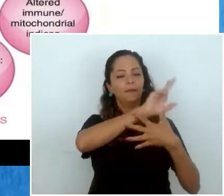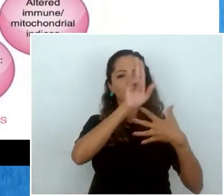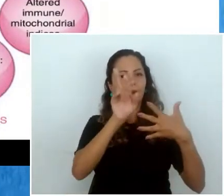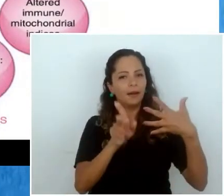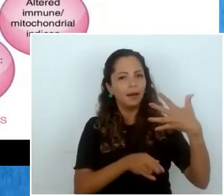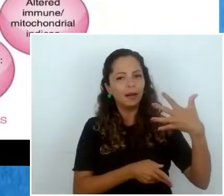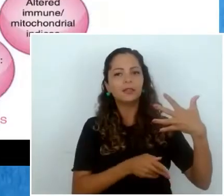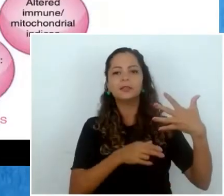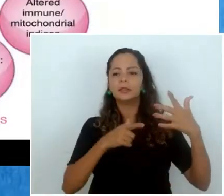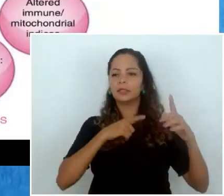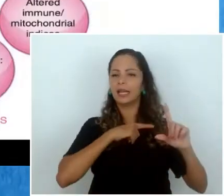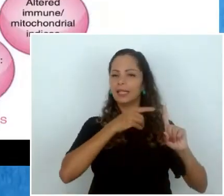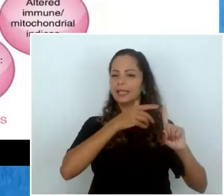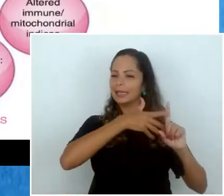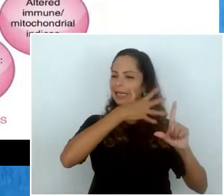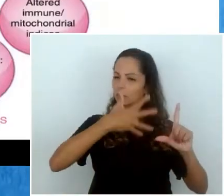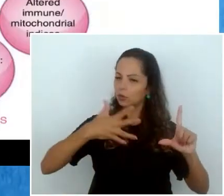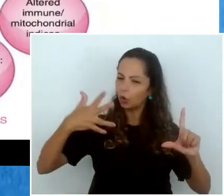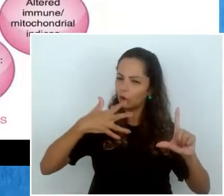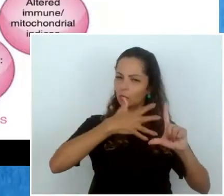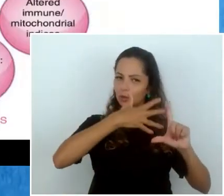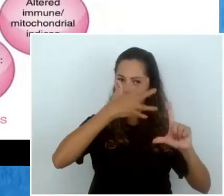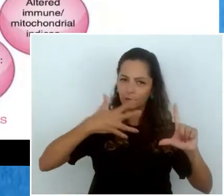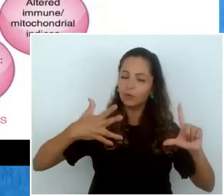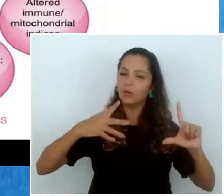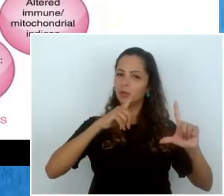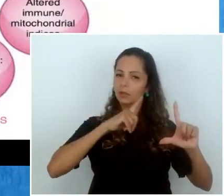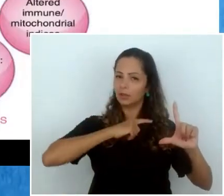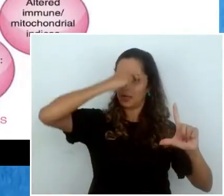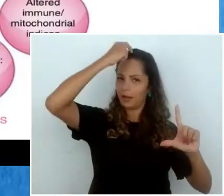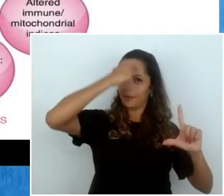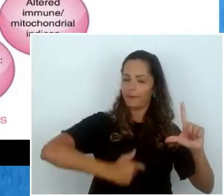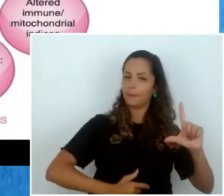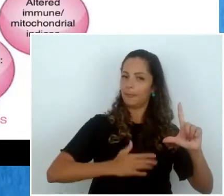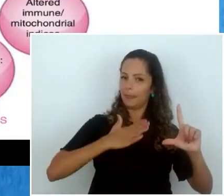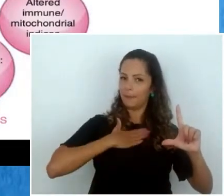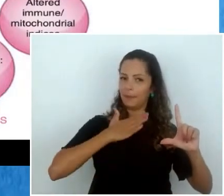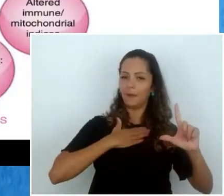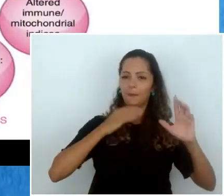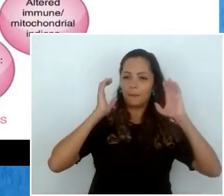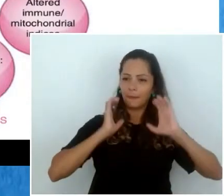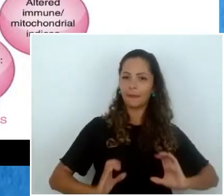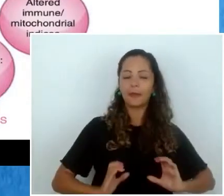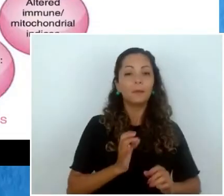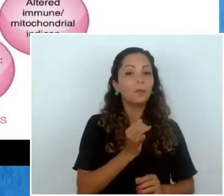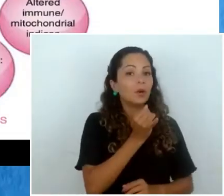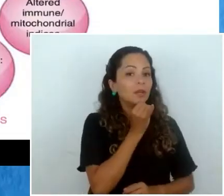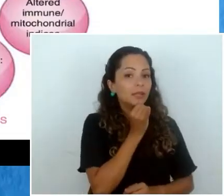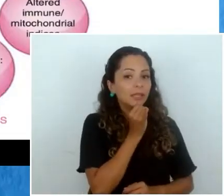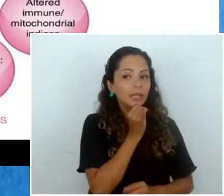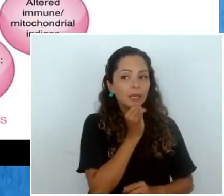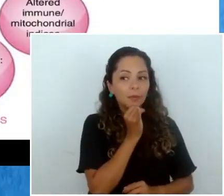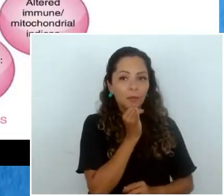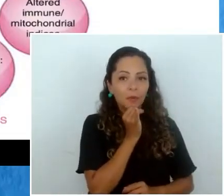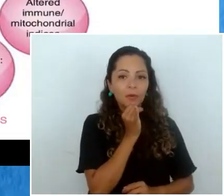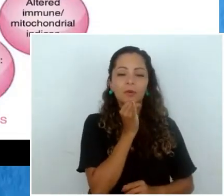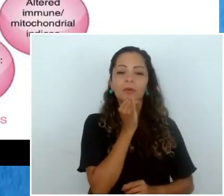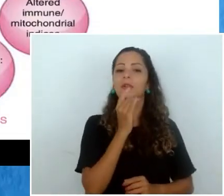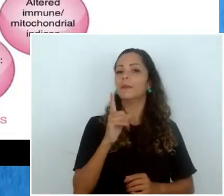vê muito mais comumente dentro do transtorno do espectro do autismo, né, como, né, por exemplo, alterações